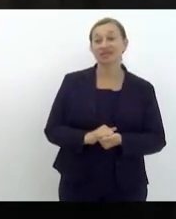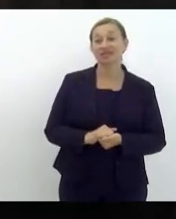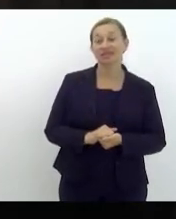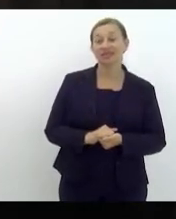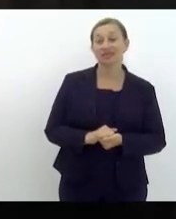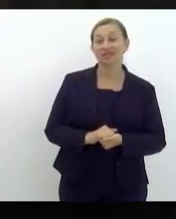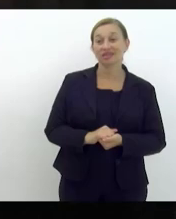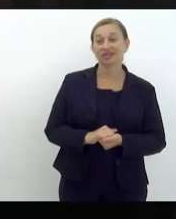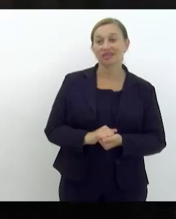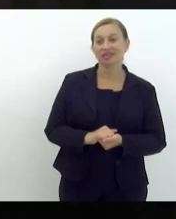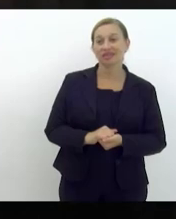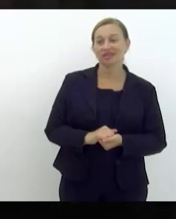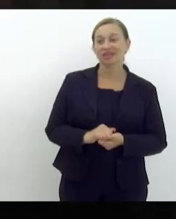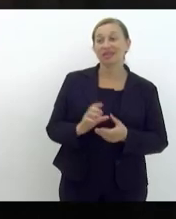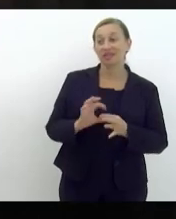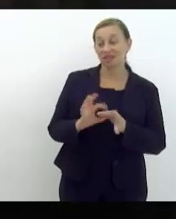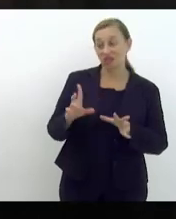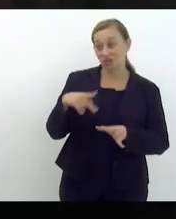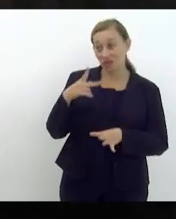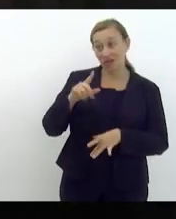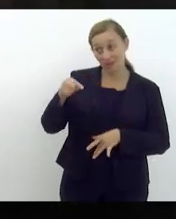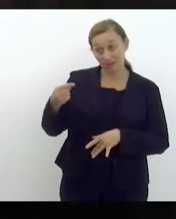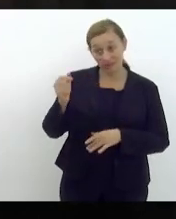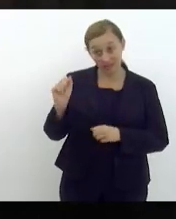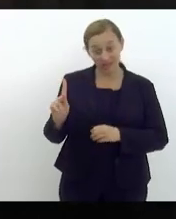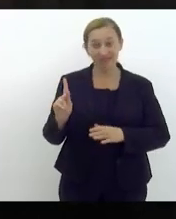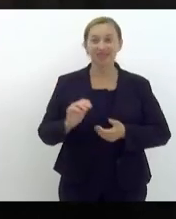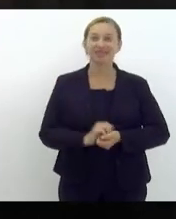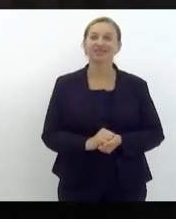mas uma parte está concedido caso queira